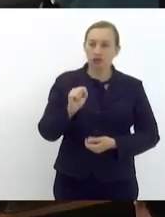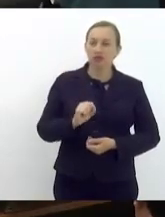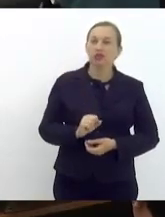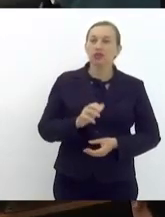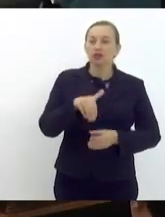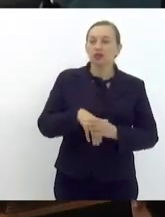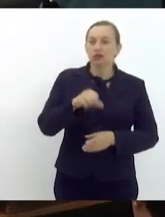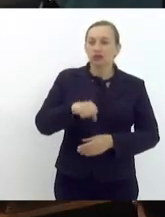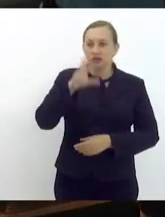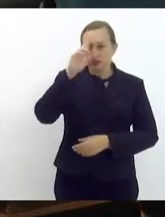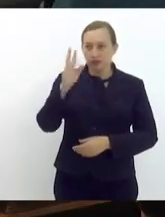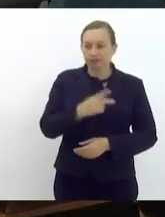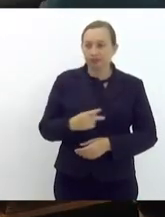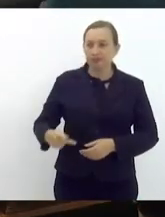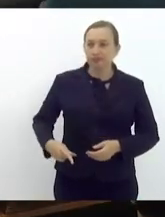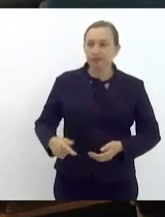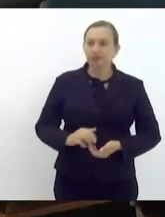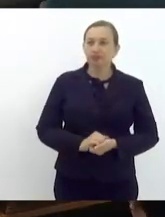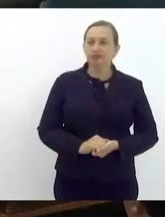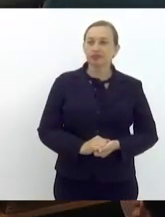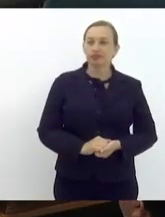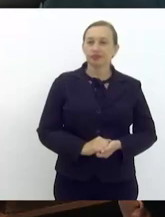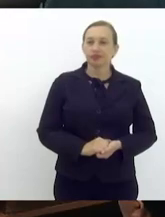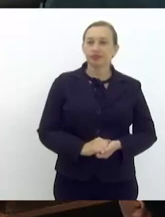Voto sim, presidente.